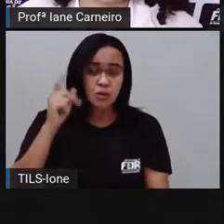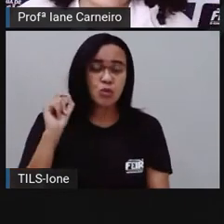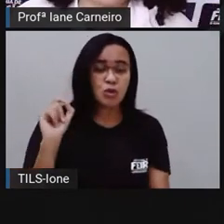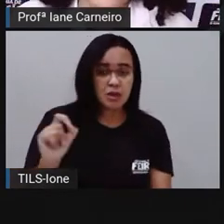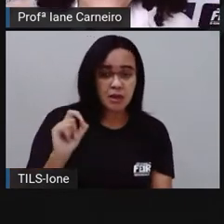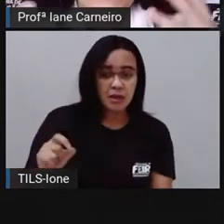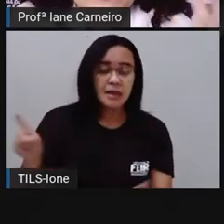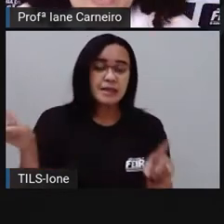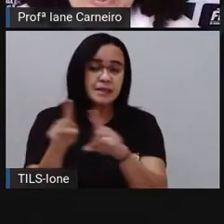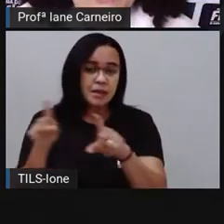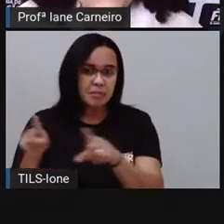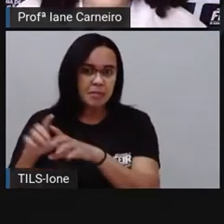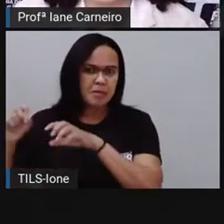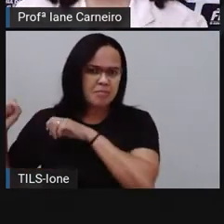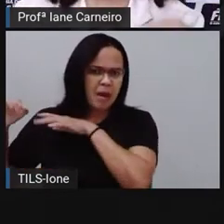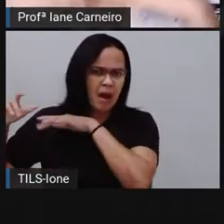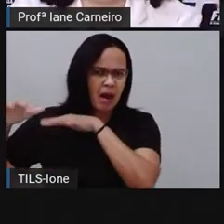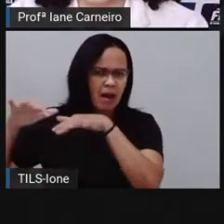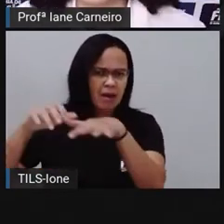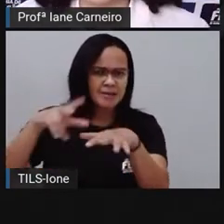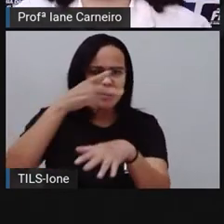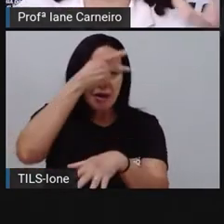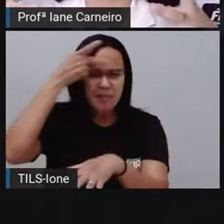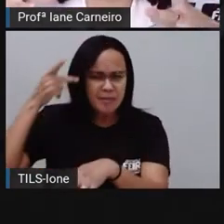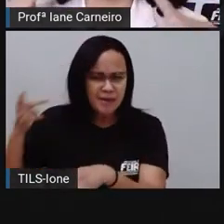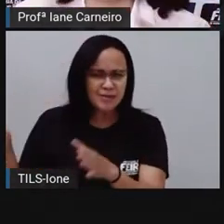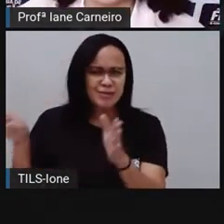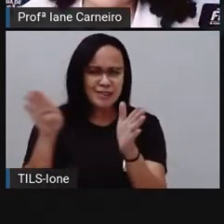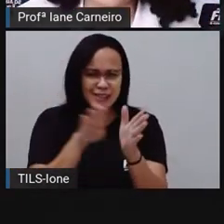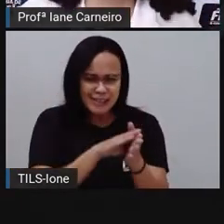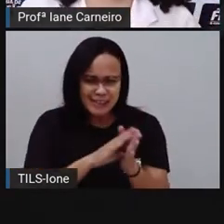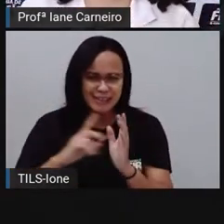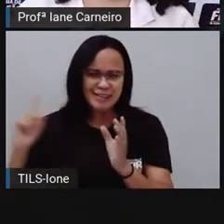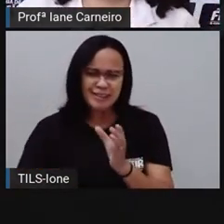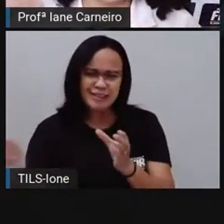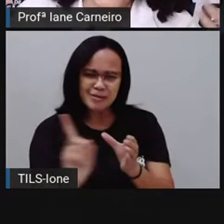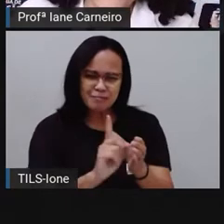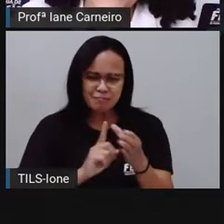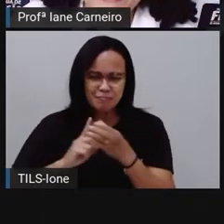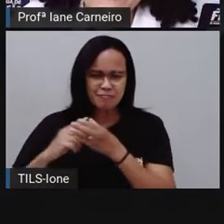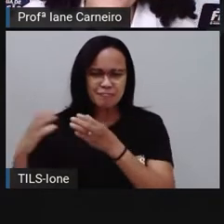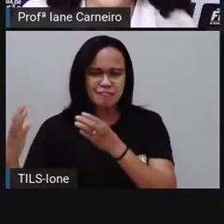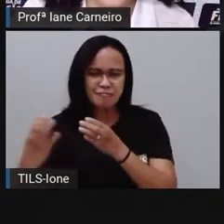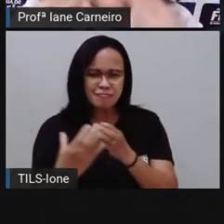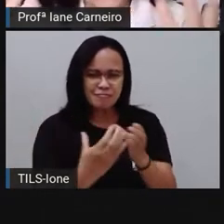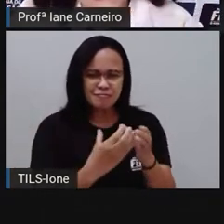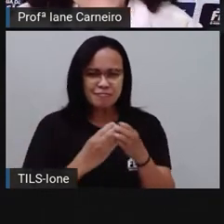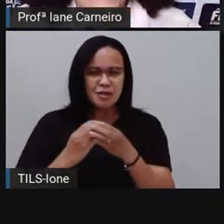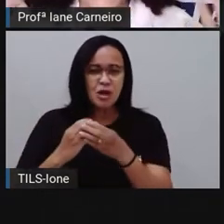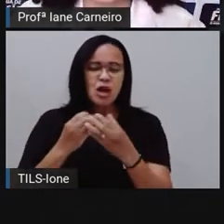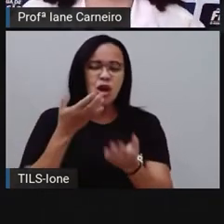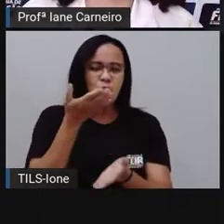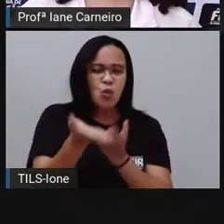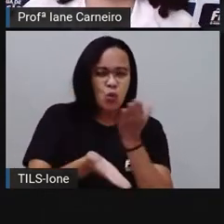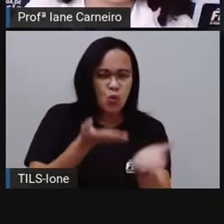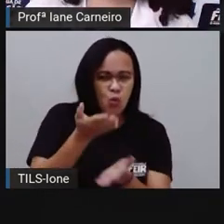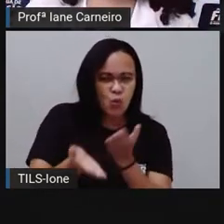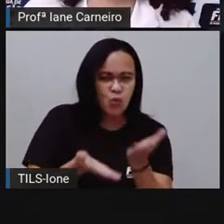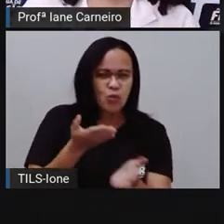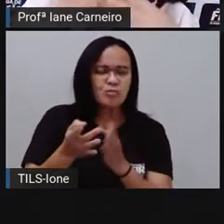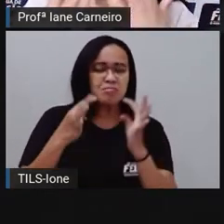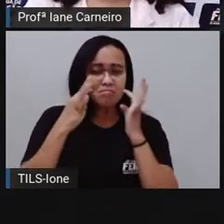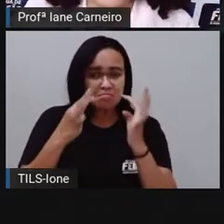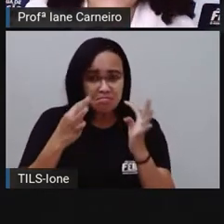essa cidade acolhe todo mundo, né, o estranho que chega aqui em Feira de Santana, gosta, né, de permanece aqui em nossa